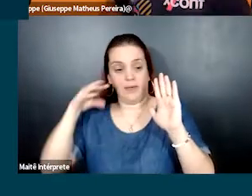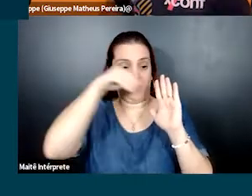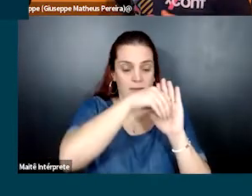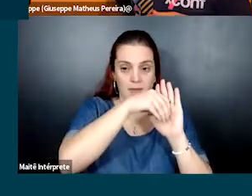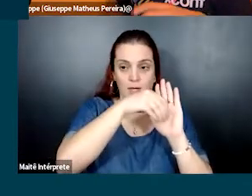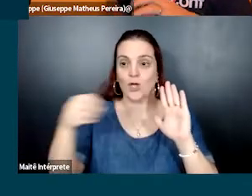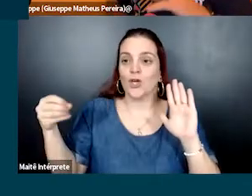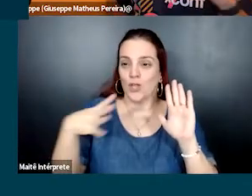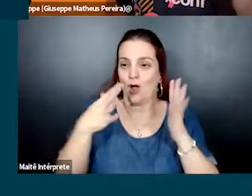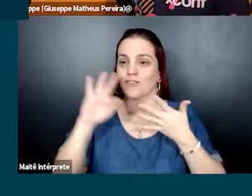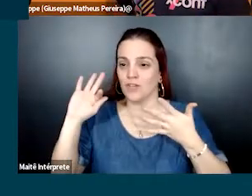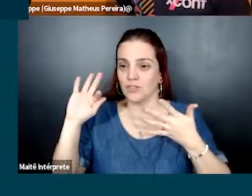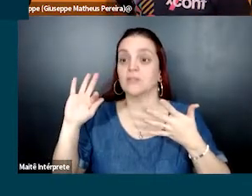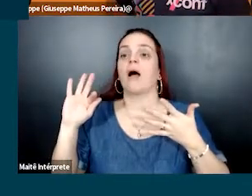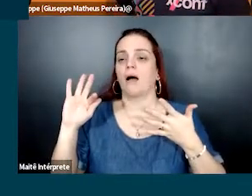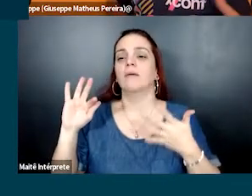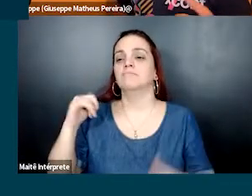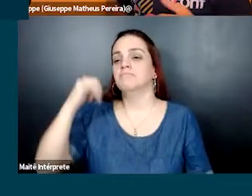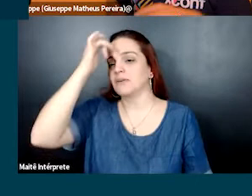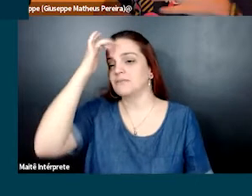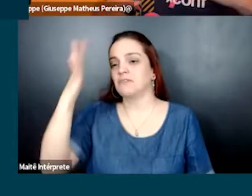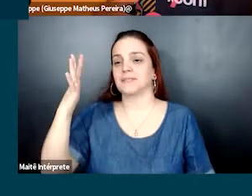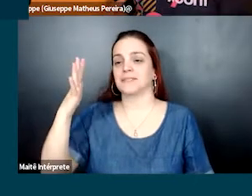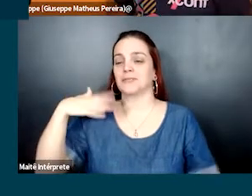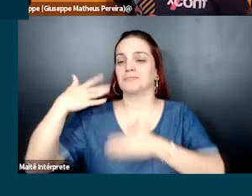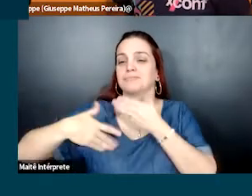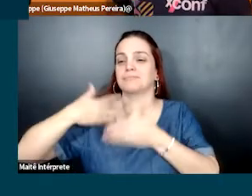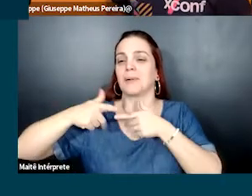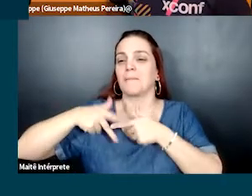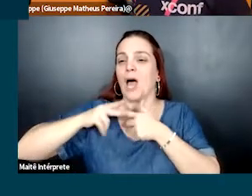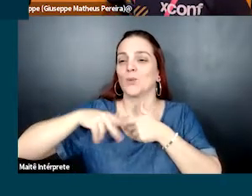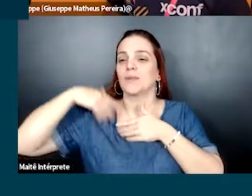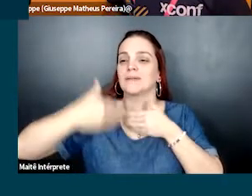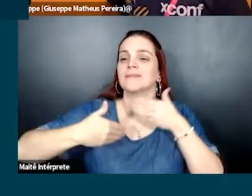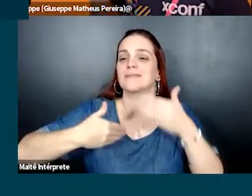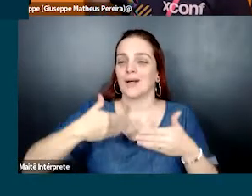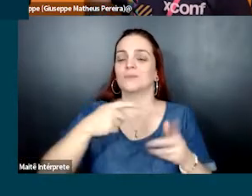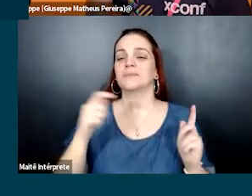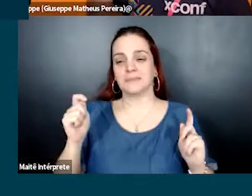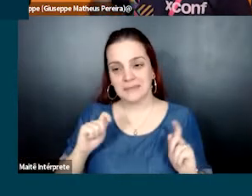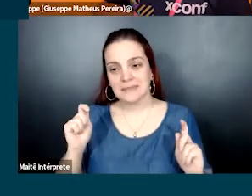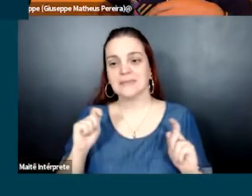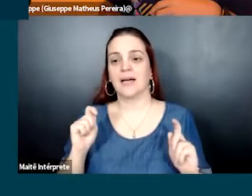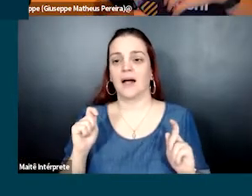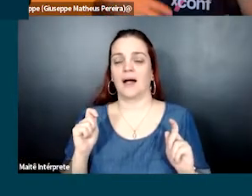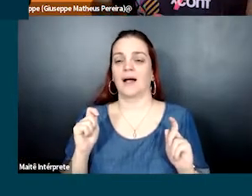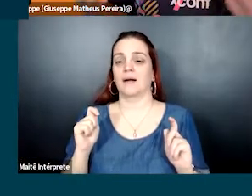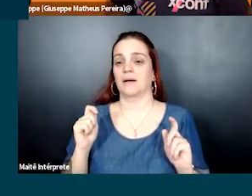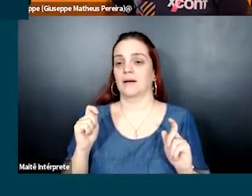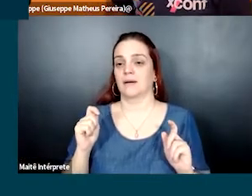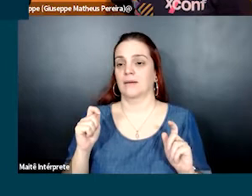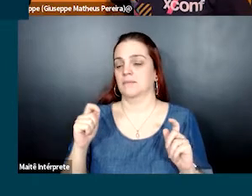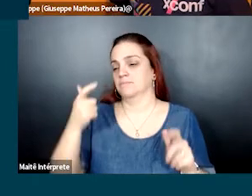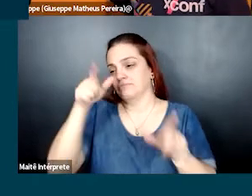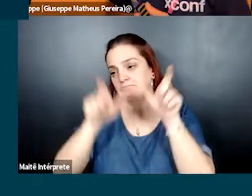longo prazo, cria uma boa manutenção e é um sistema fácil de ser alterado. O onboarding das